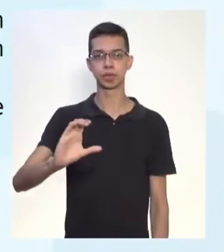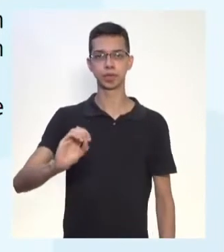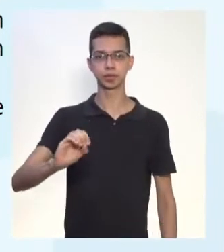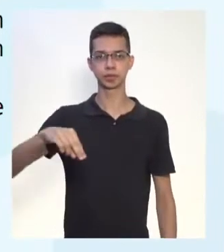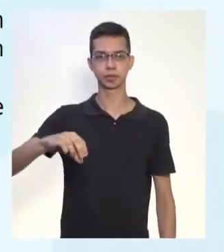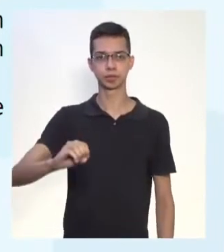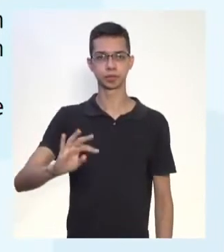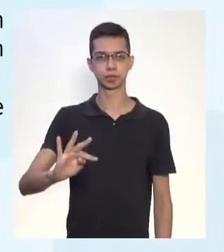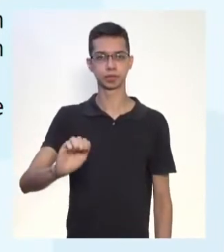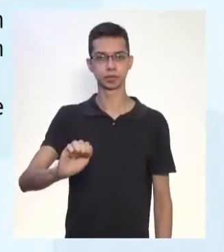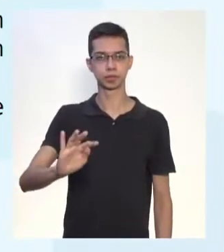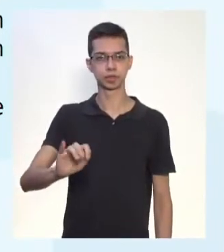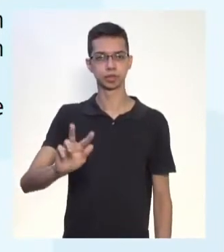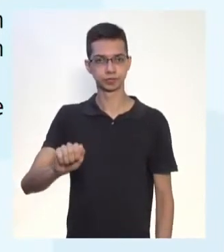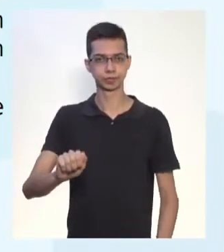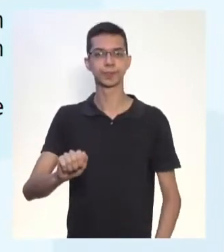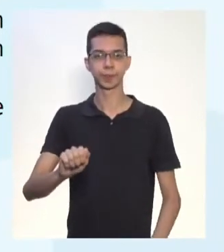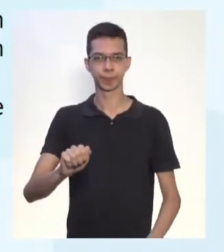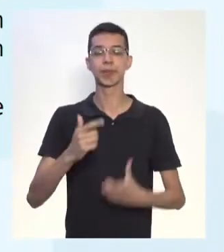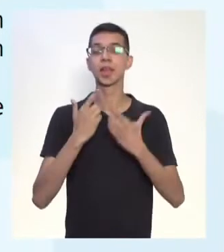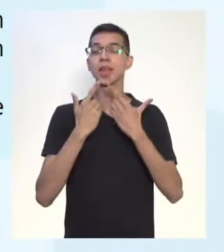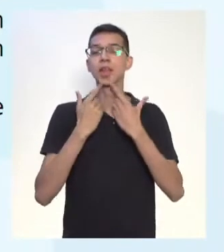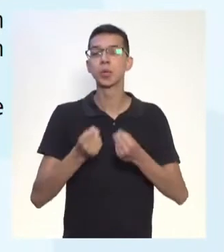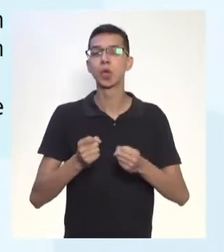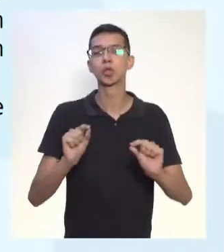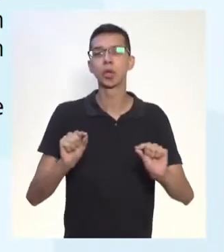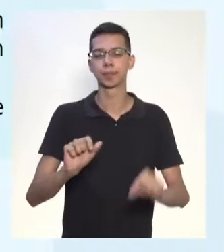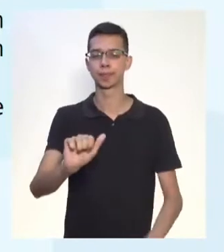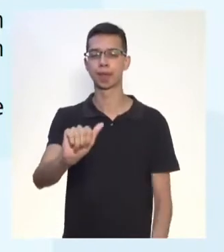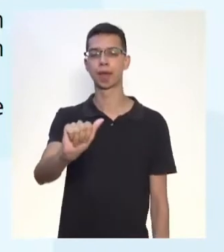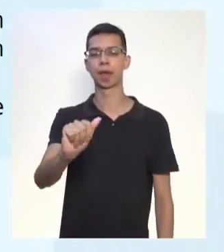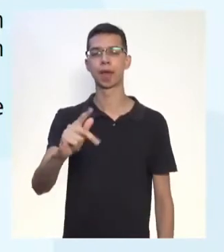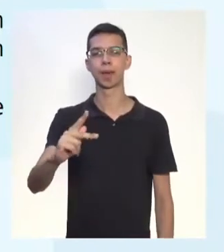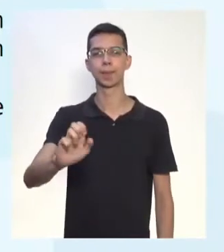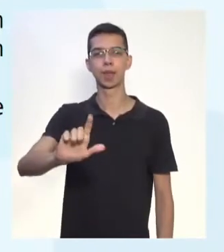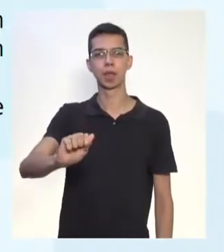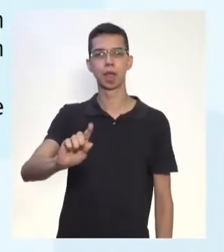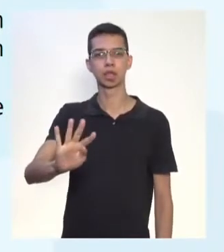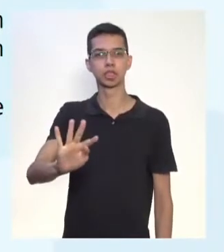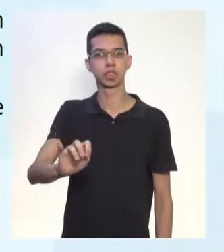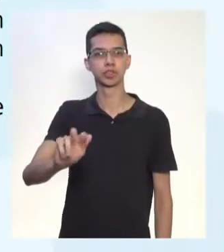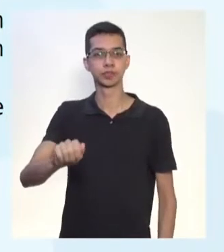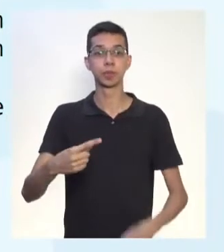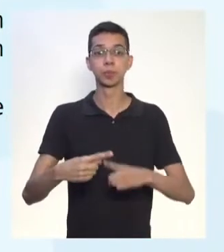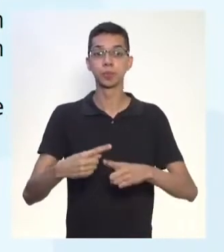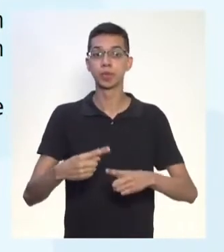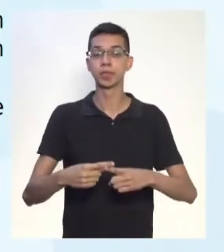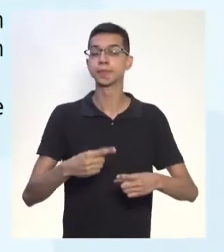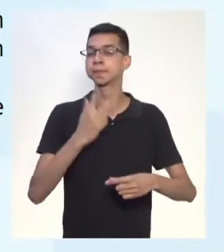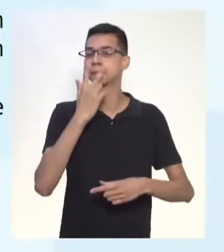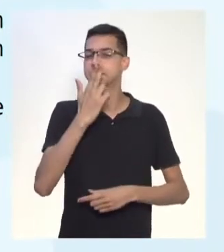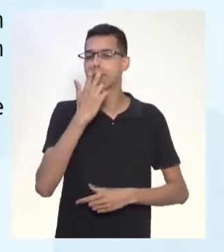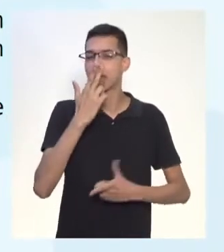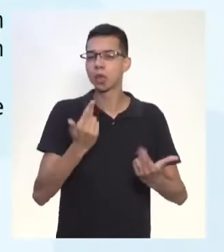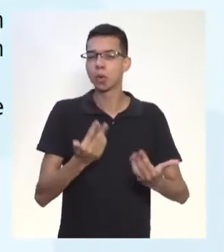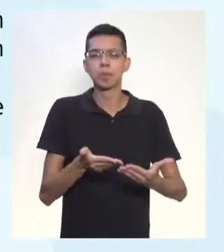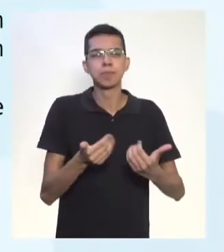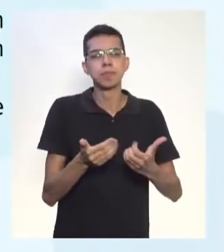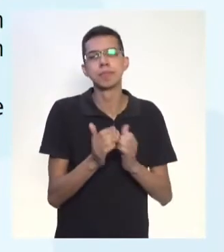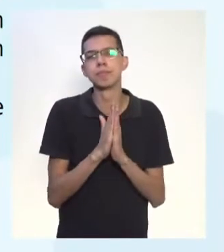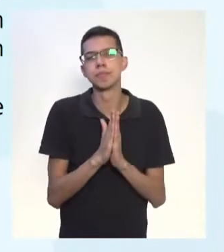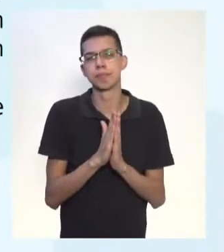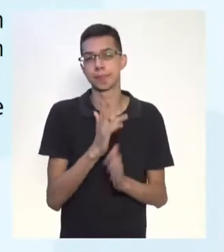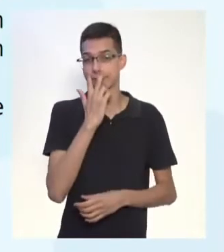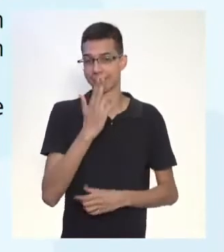de apelativa, que ela influencia o destinatário, ela faz um apelo, uma súplica. E continuando,